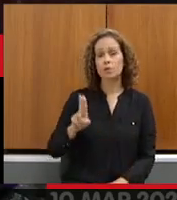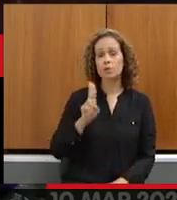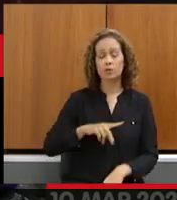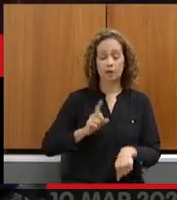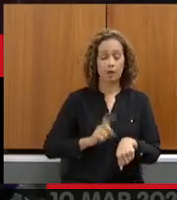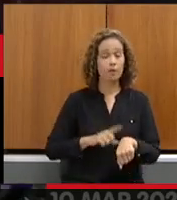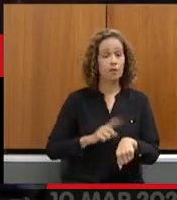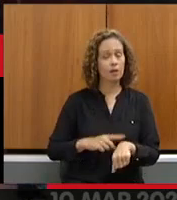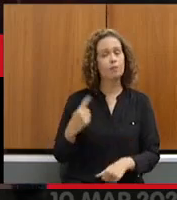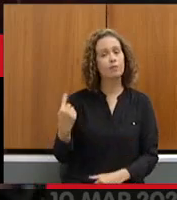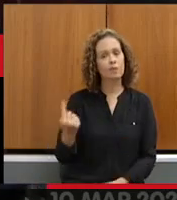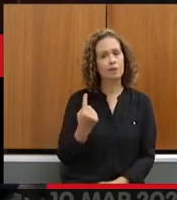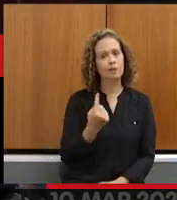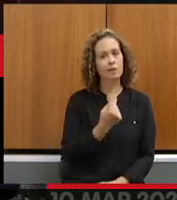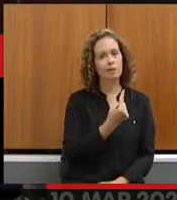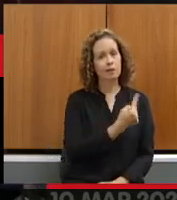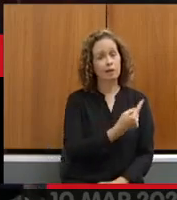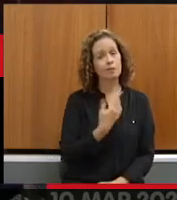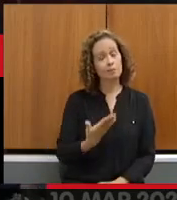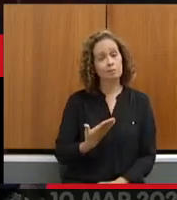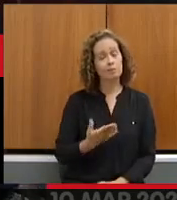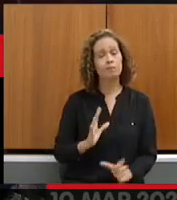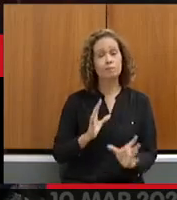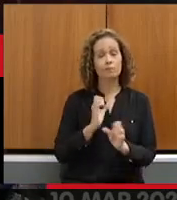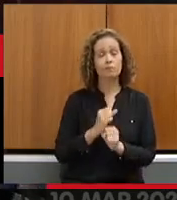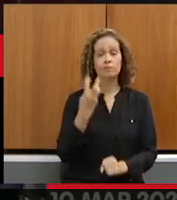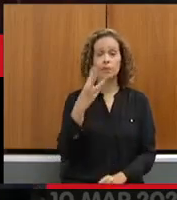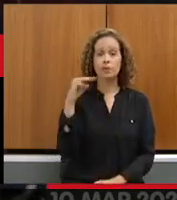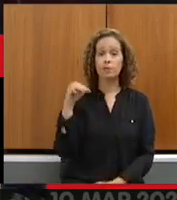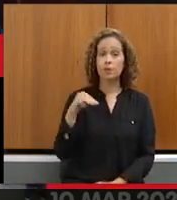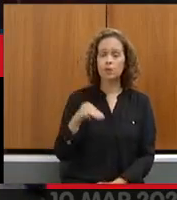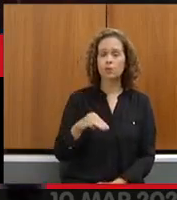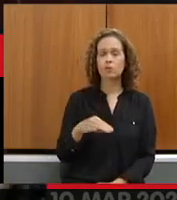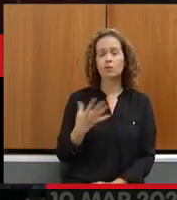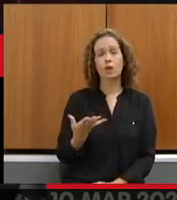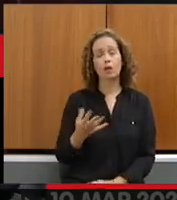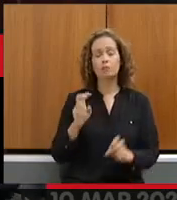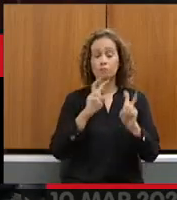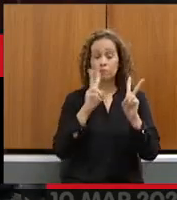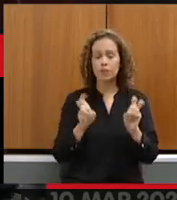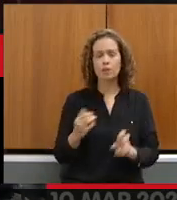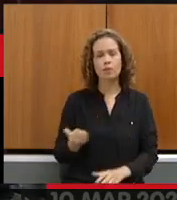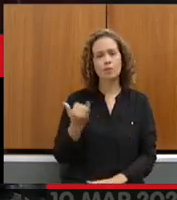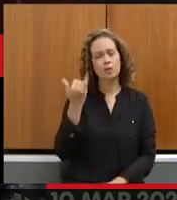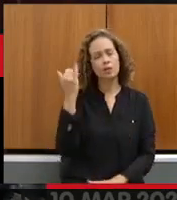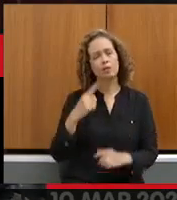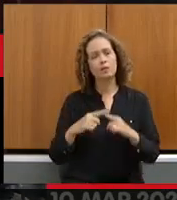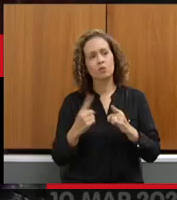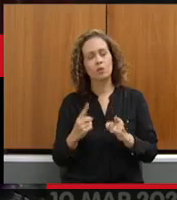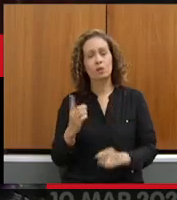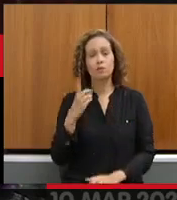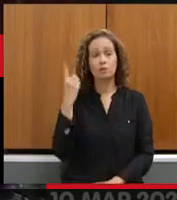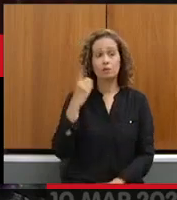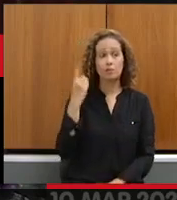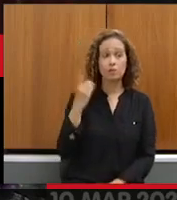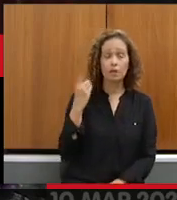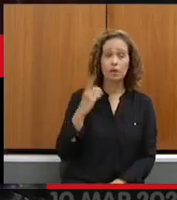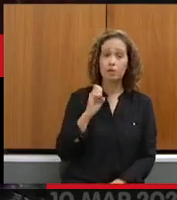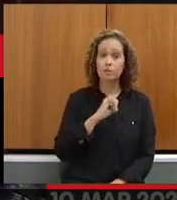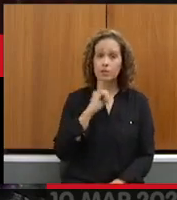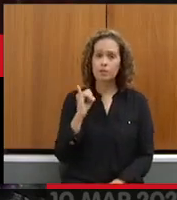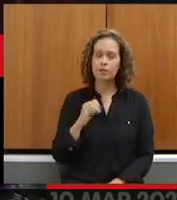Foi estabelecido para cada Deputado que seria o tempo inicial de três minutos eu sei que não tenho muito importante mas se os deputados puderem